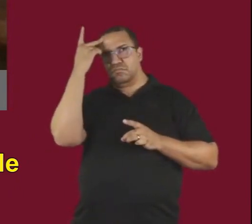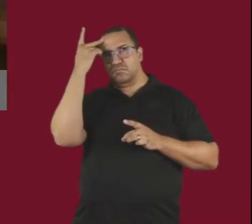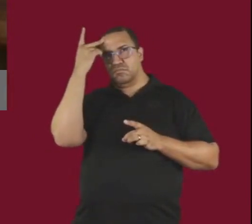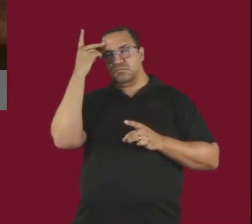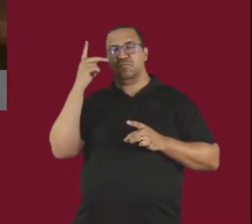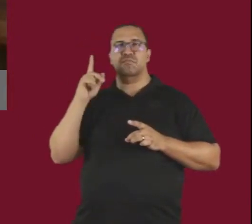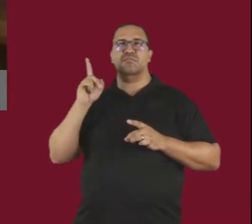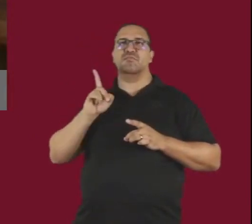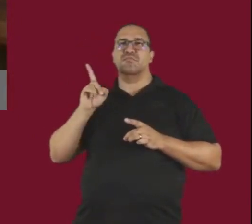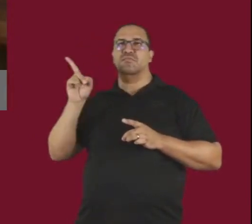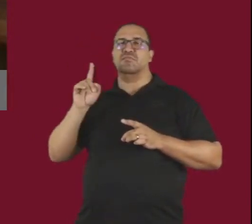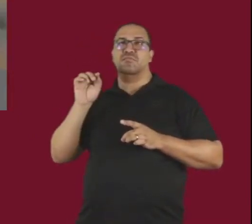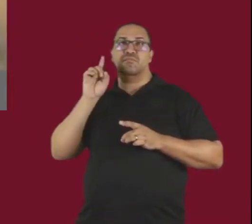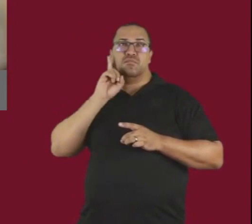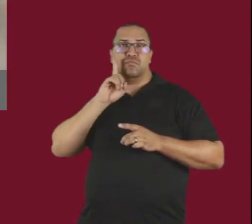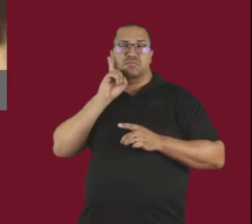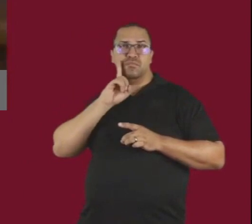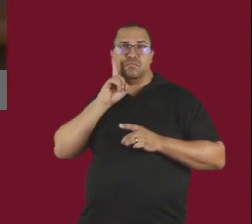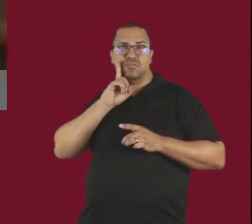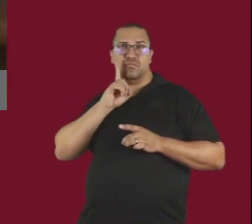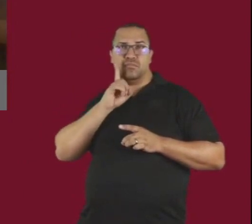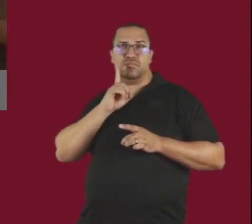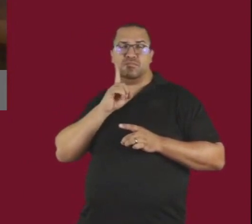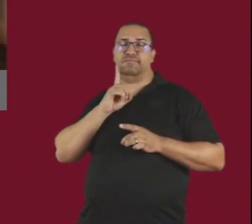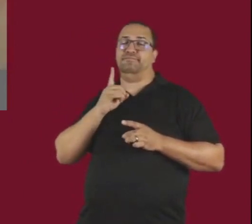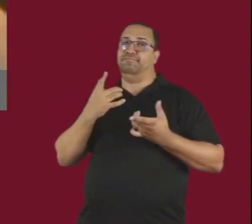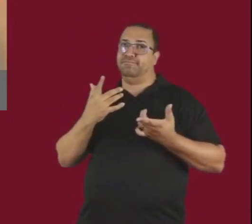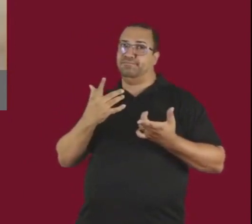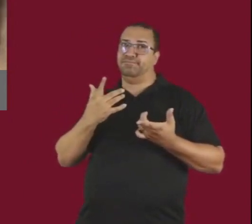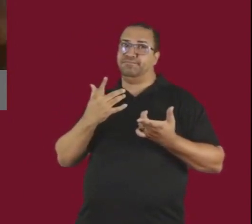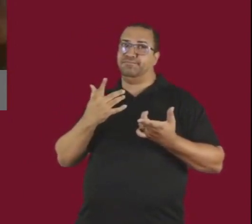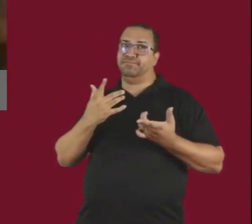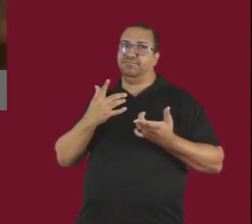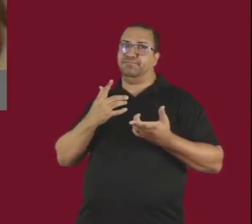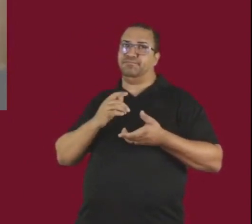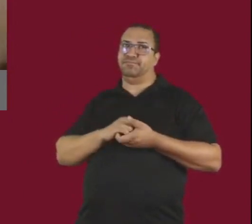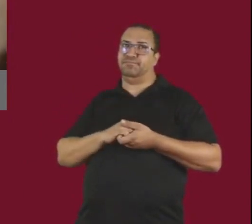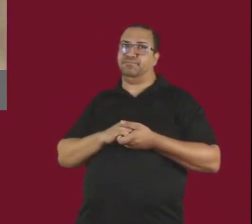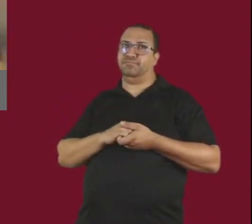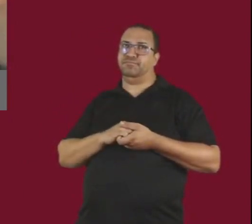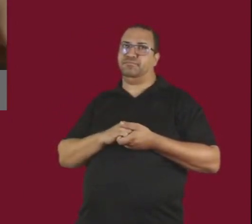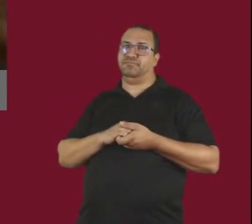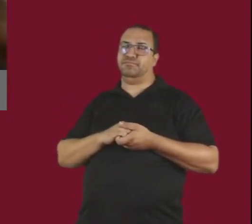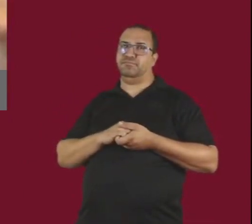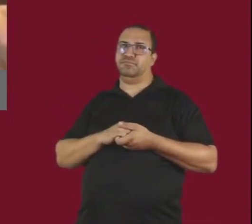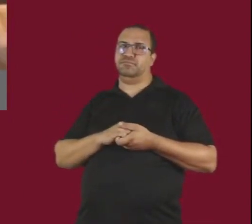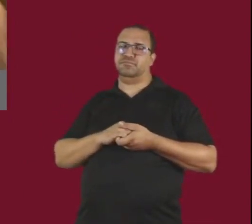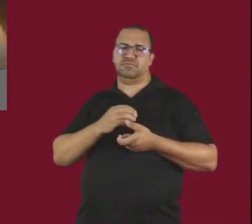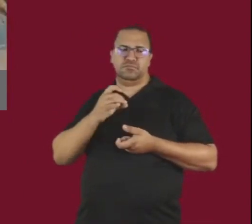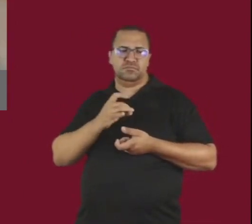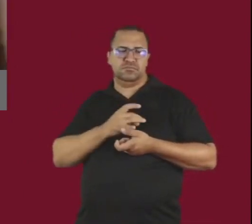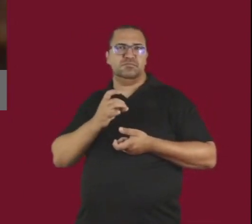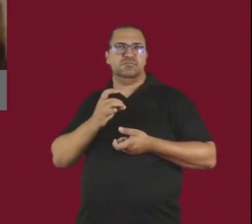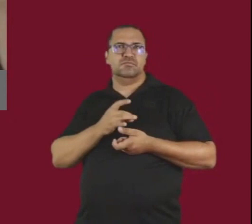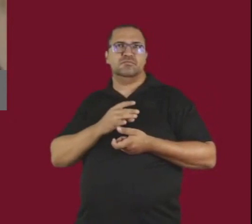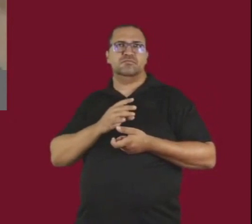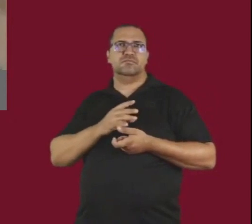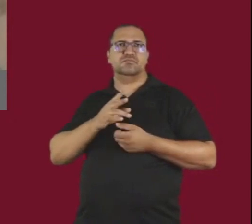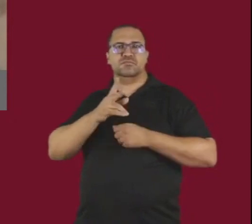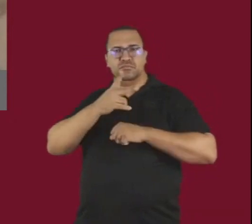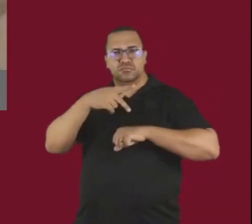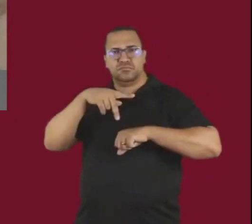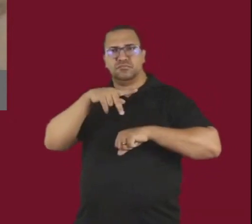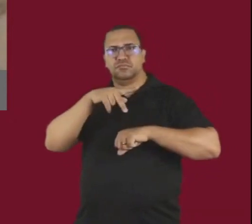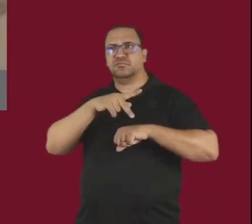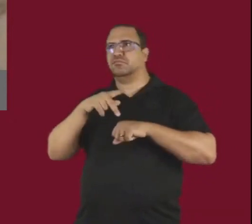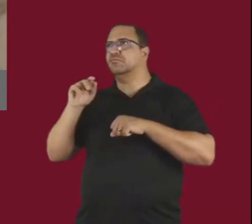Unidos. E aí muros se erguem, né? O maior medo dos países que estão comendo o